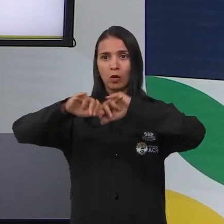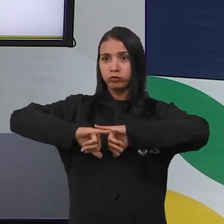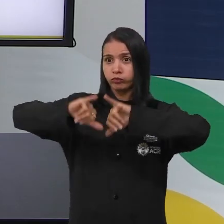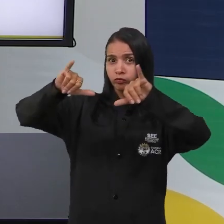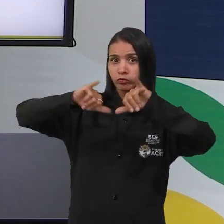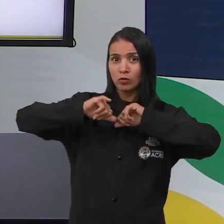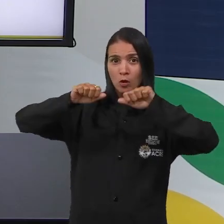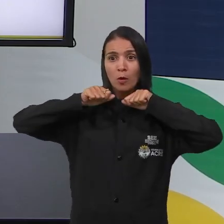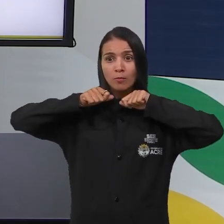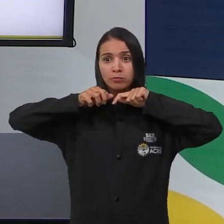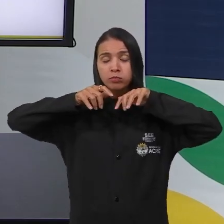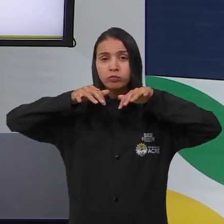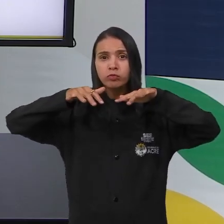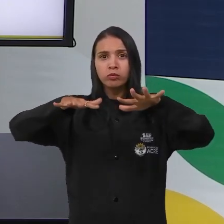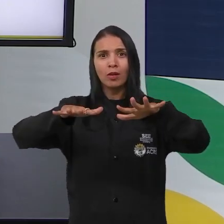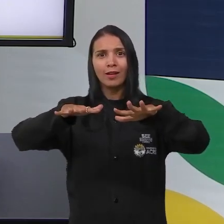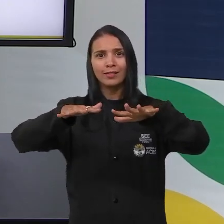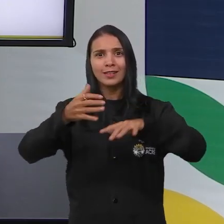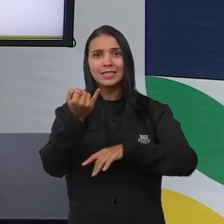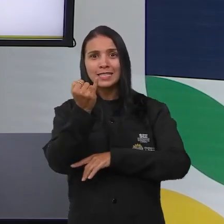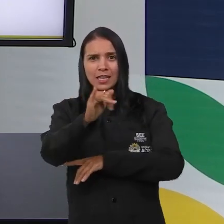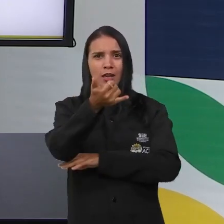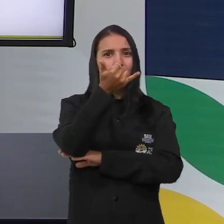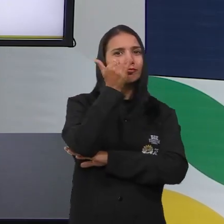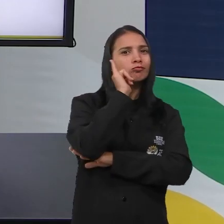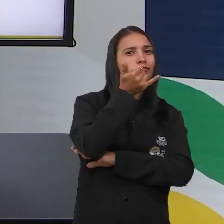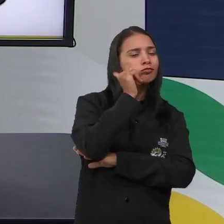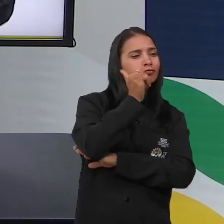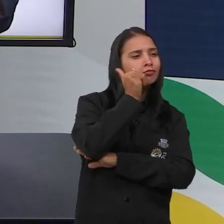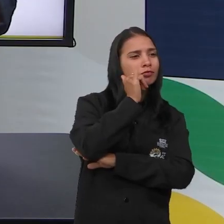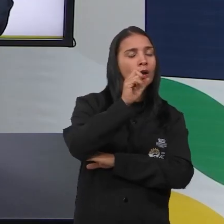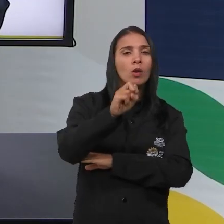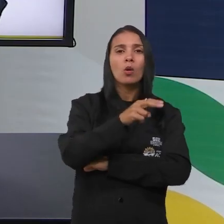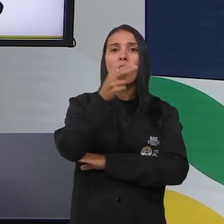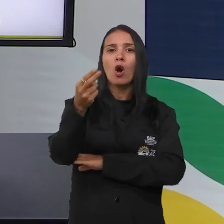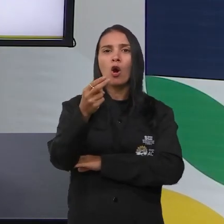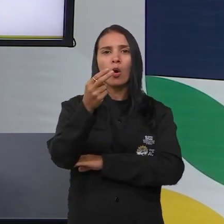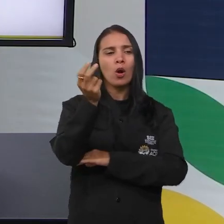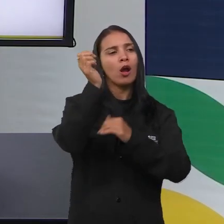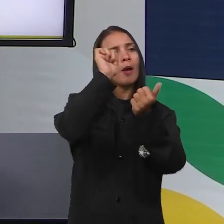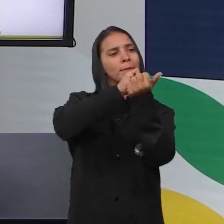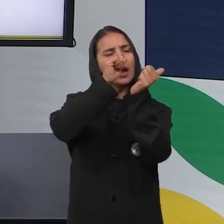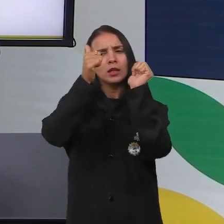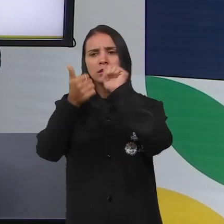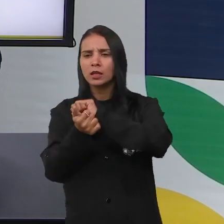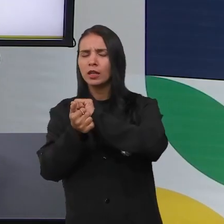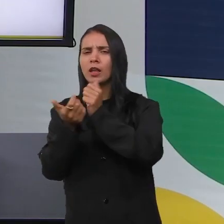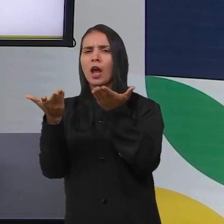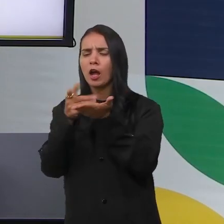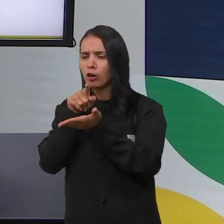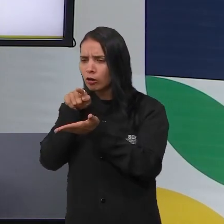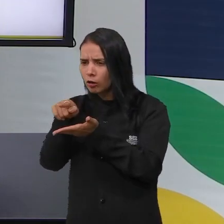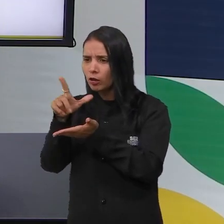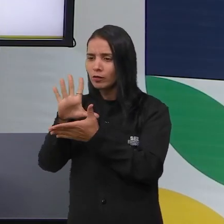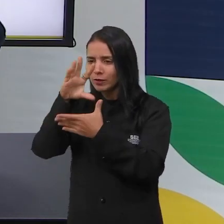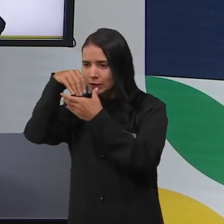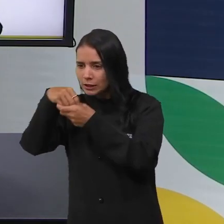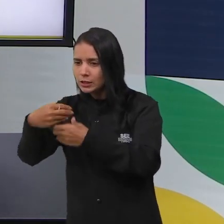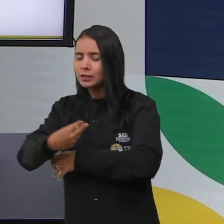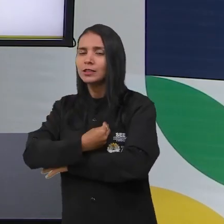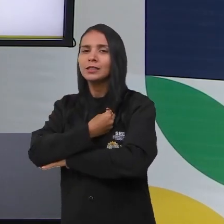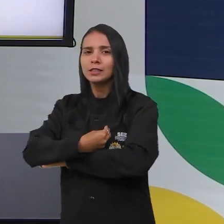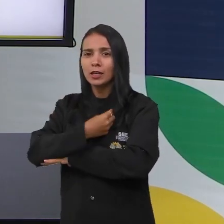e paro apenas de narrar sobre e passo a fazer você vivenciar, entender e compreender as consequências, os